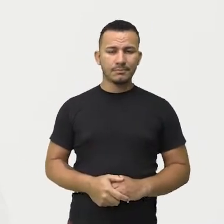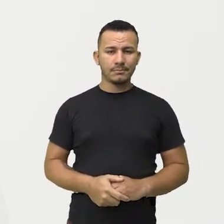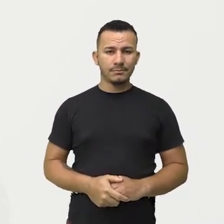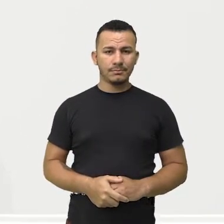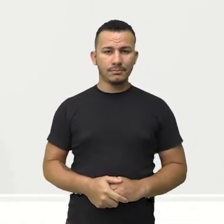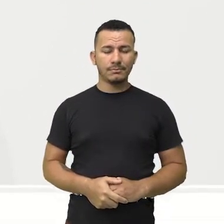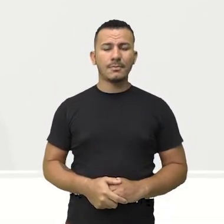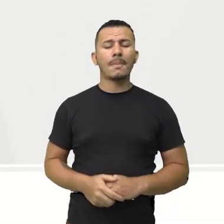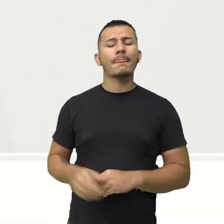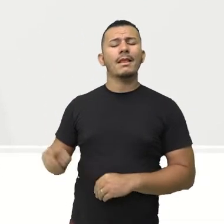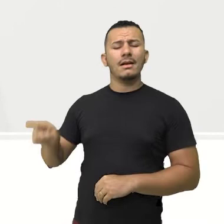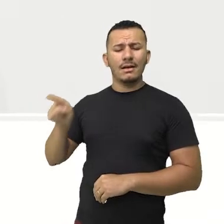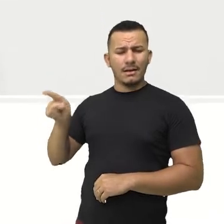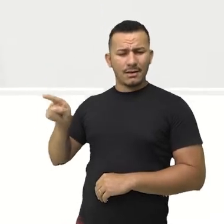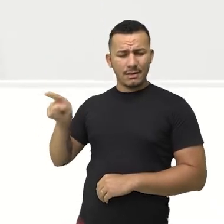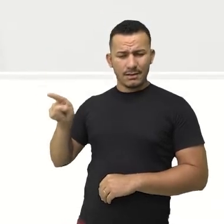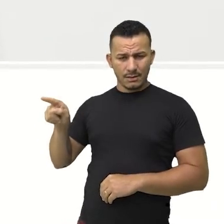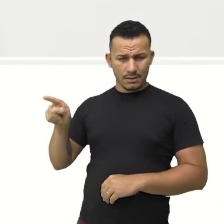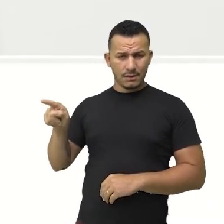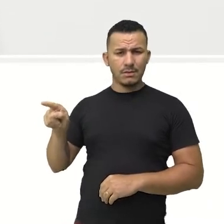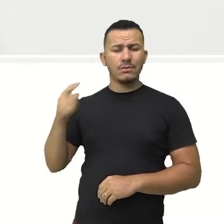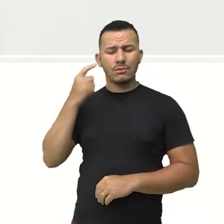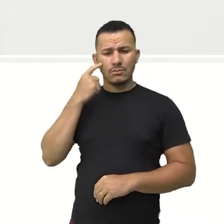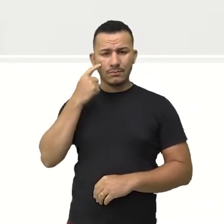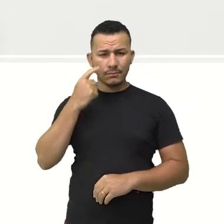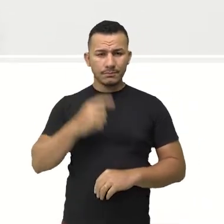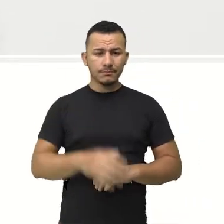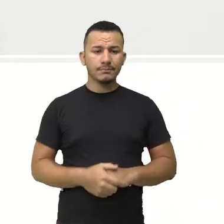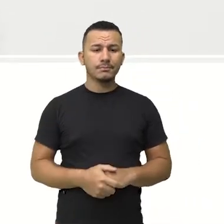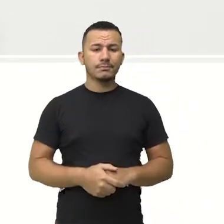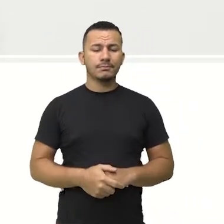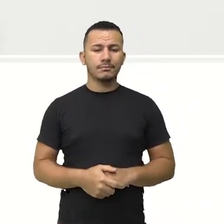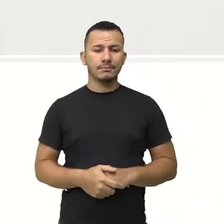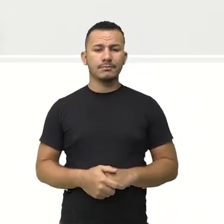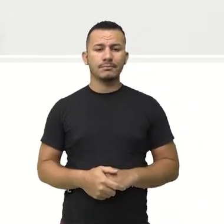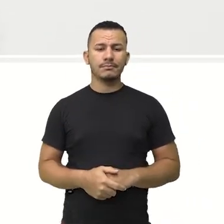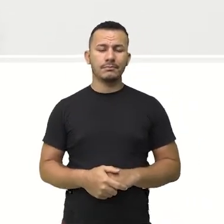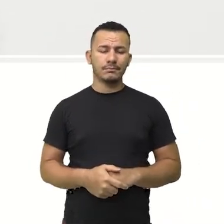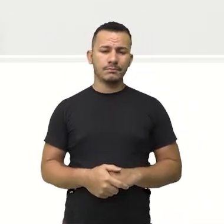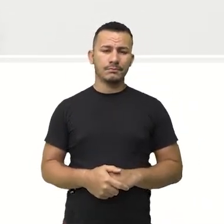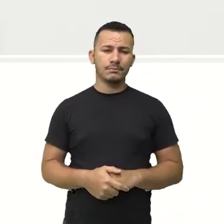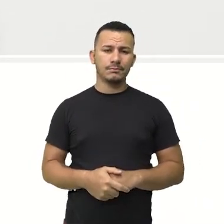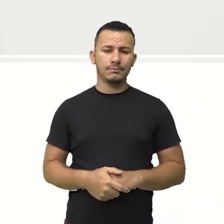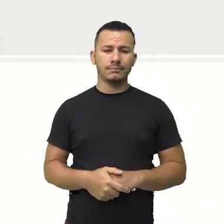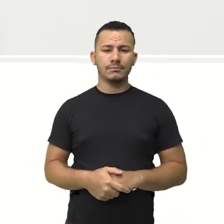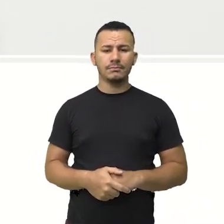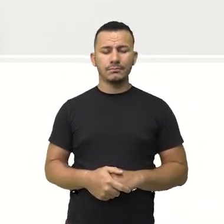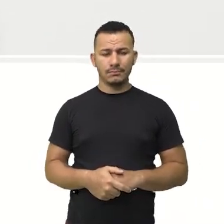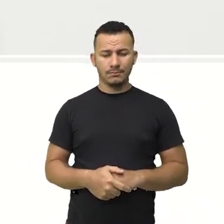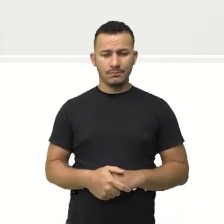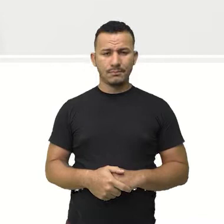situação. Nessa situação, nós temos, olha lá, o dobro da quantia